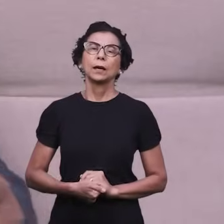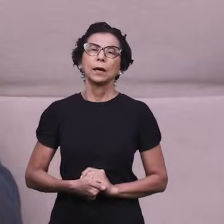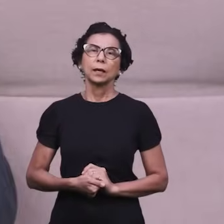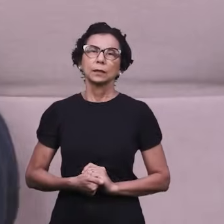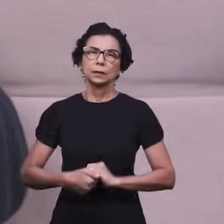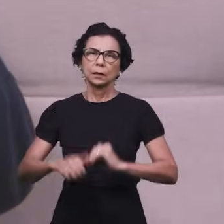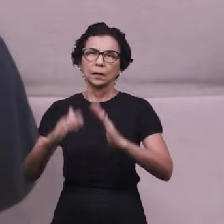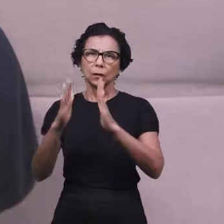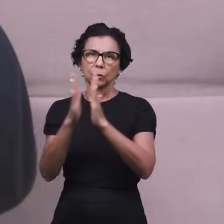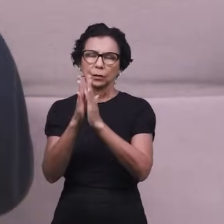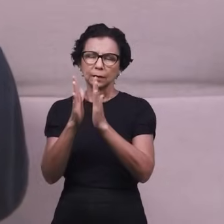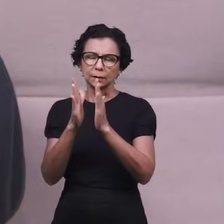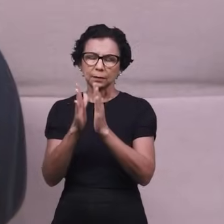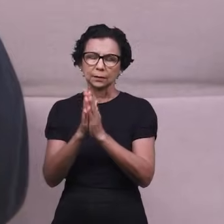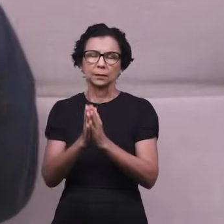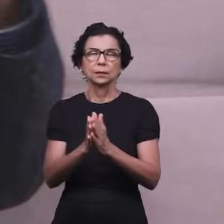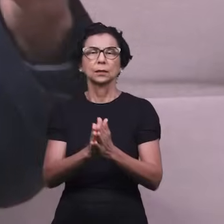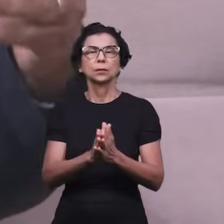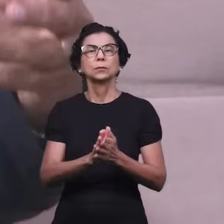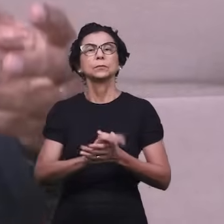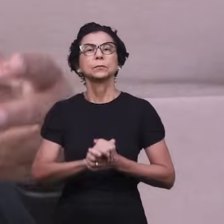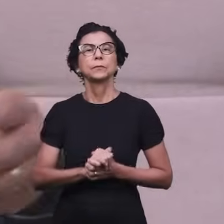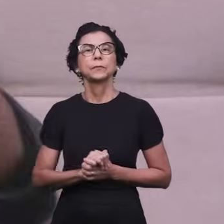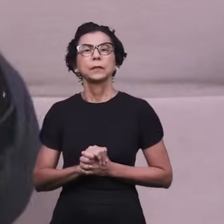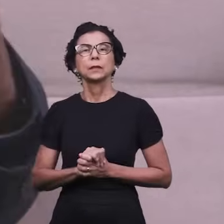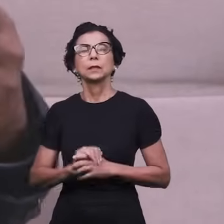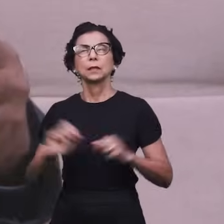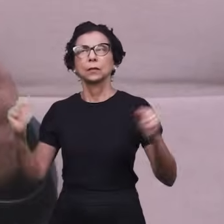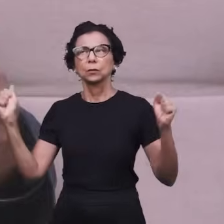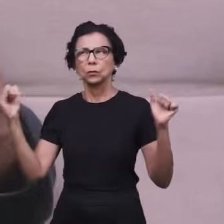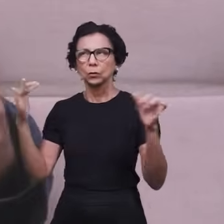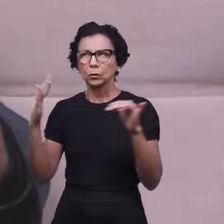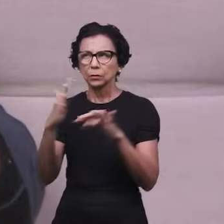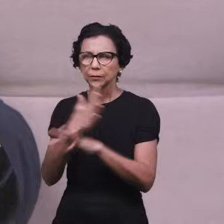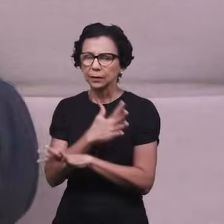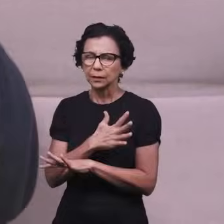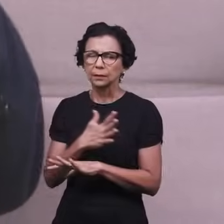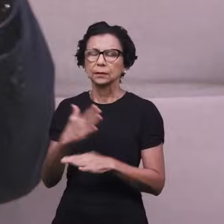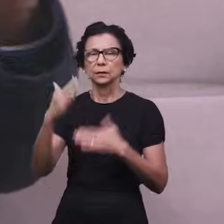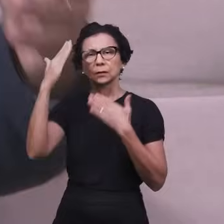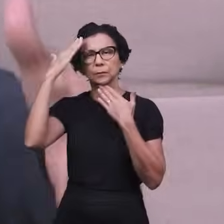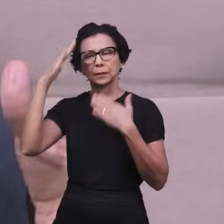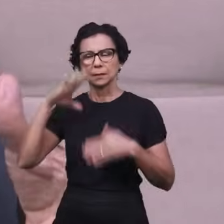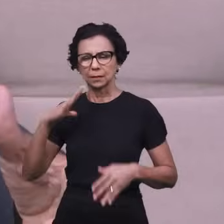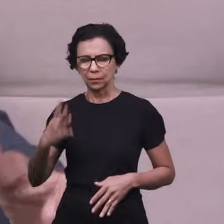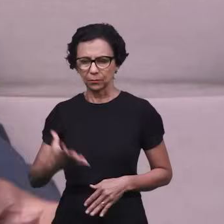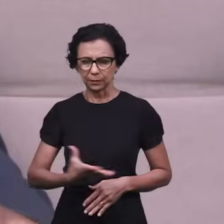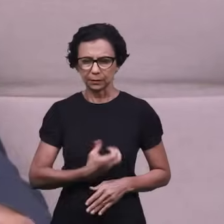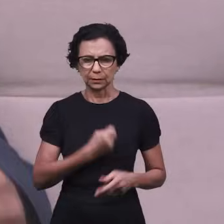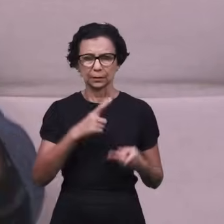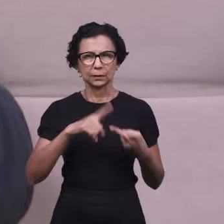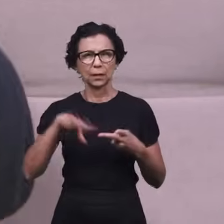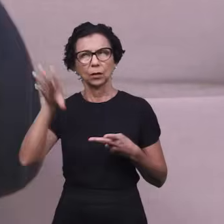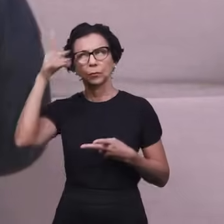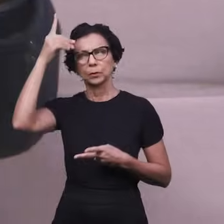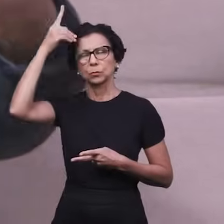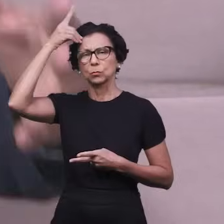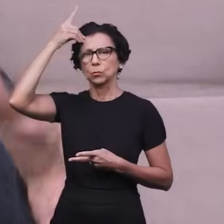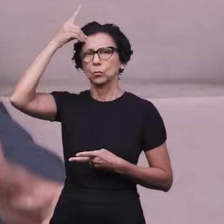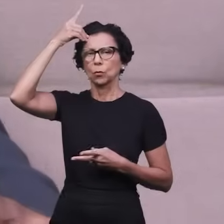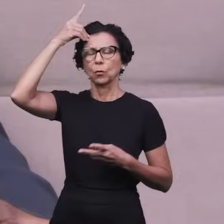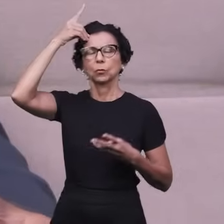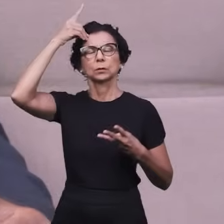que é a oração, e ela tem também a glorificação. A adoração, a glorificação pela salvação, é a glorificação pelos